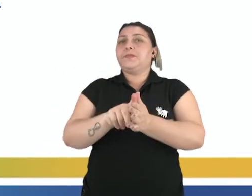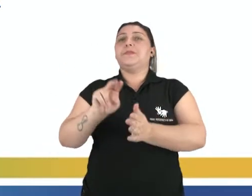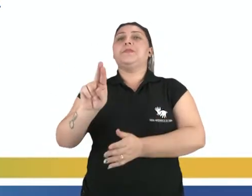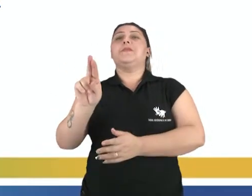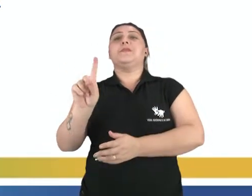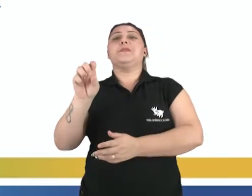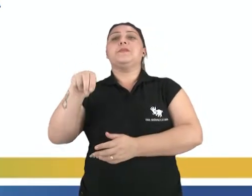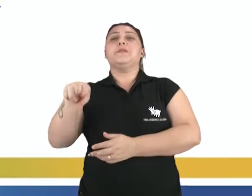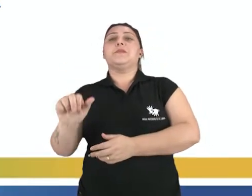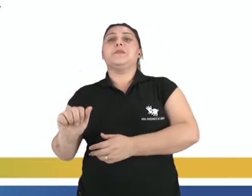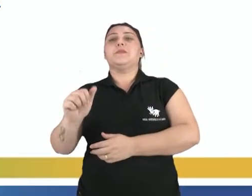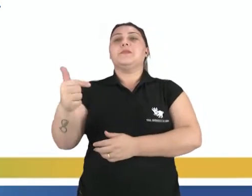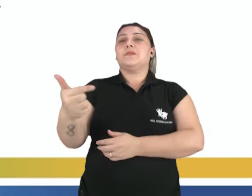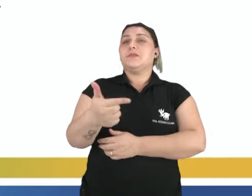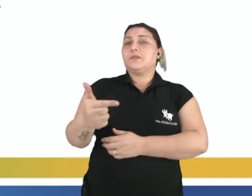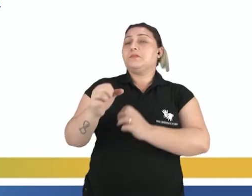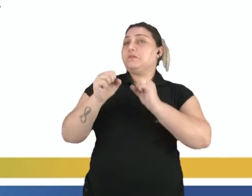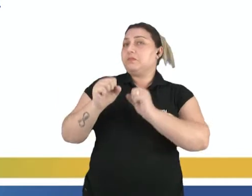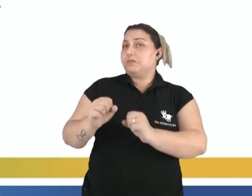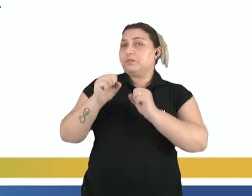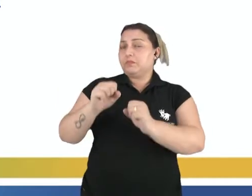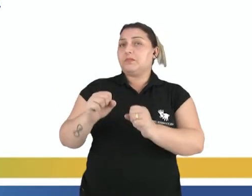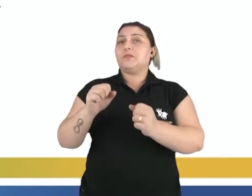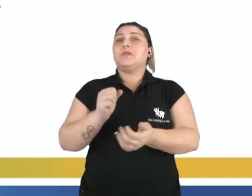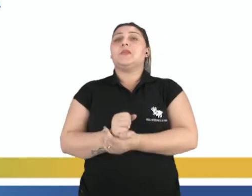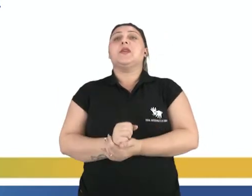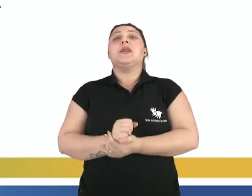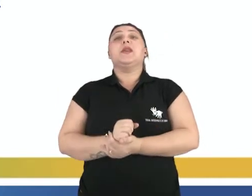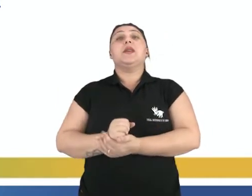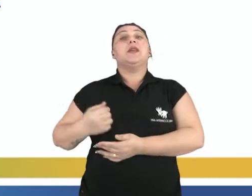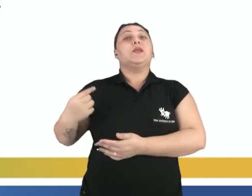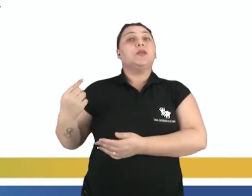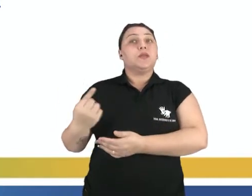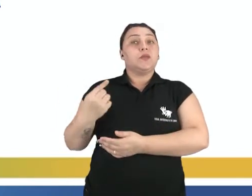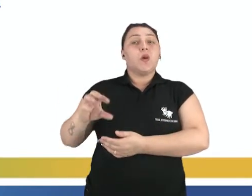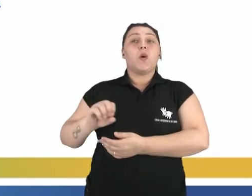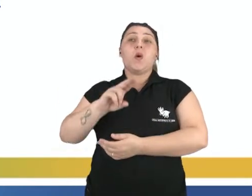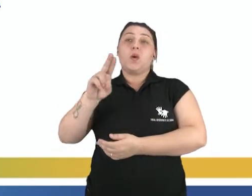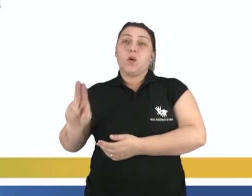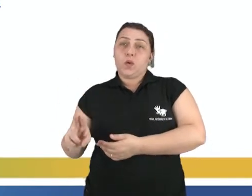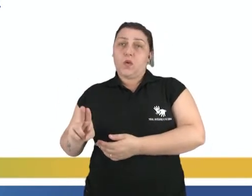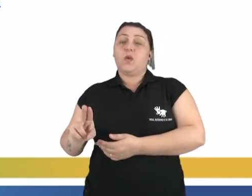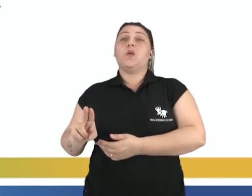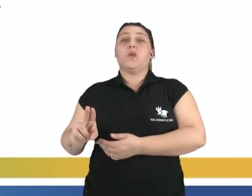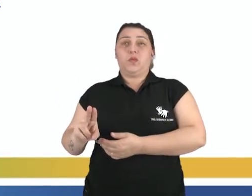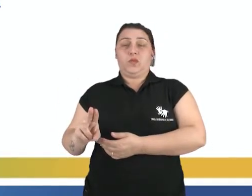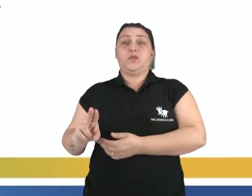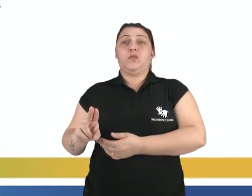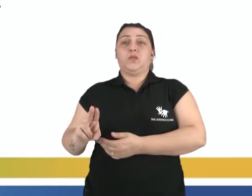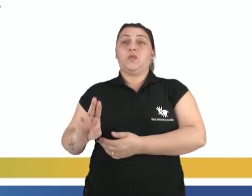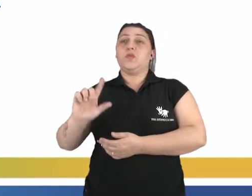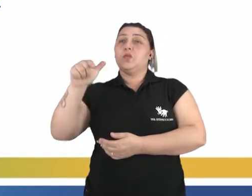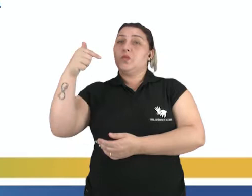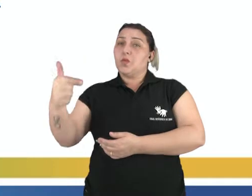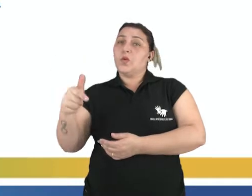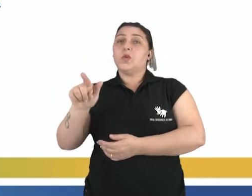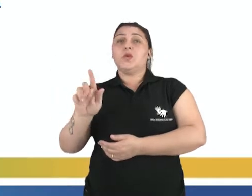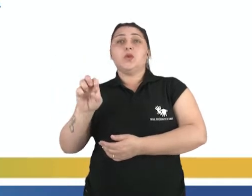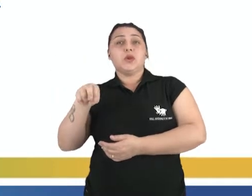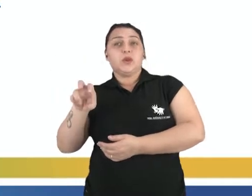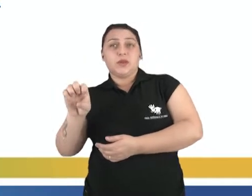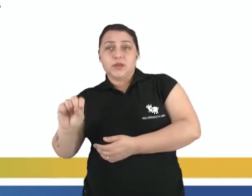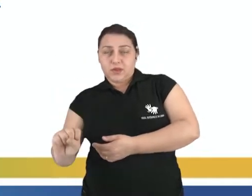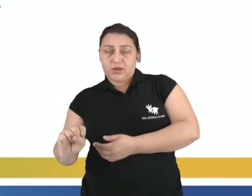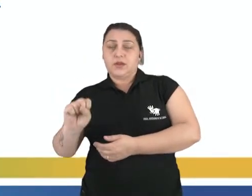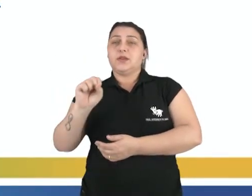DNA. Então, esses 22 genes eles podem agir de forma individual ou de forma concomitante com outros genes, ok?